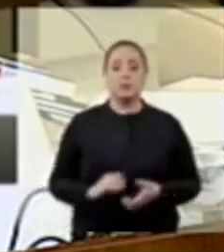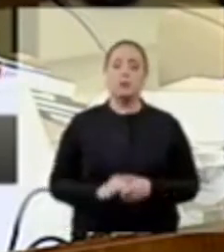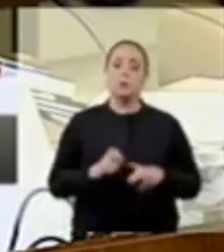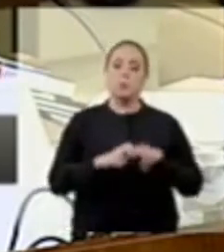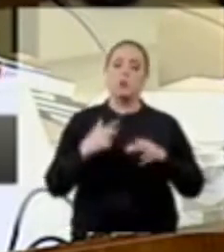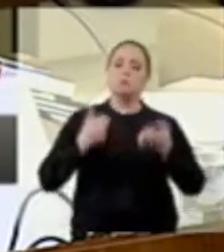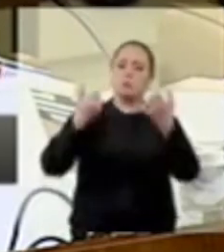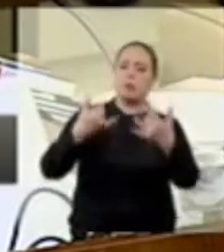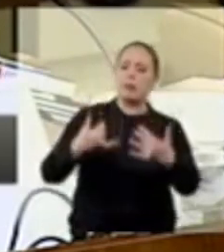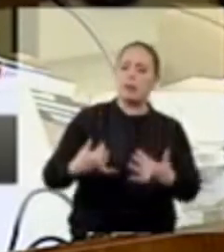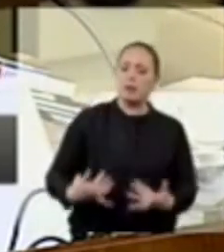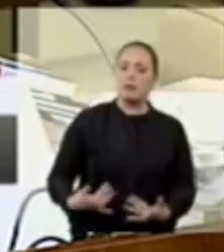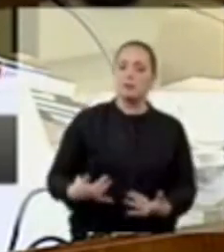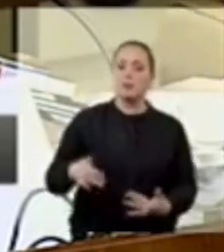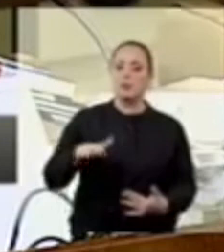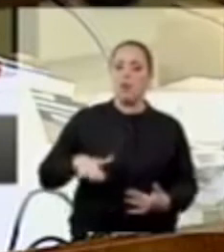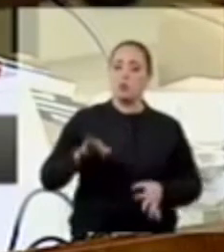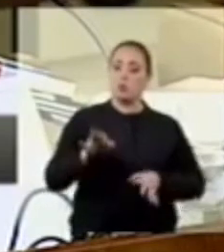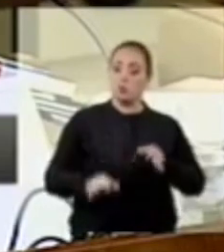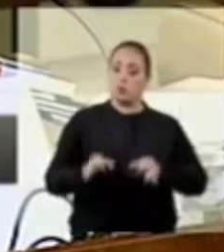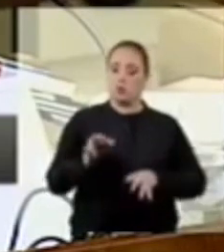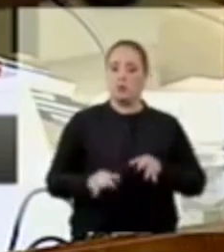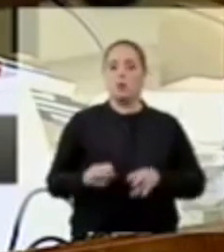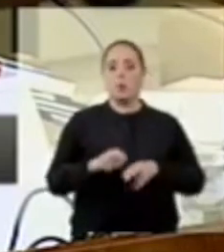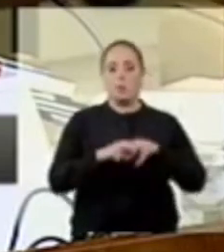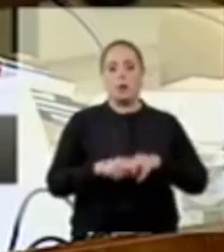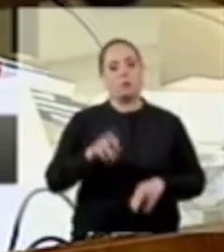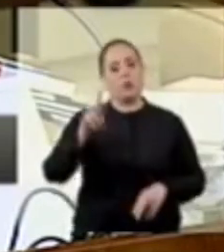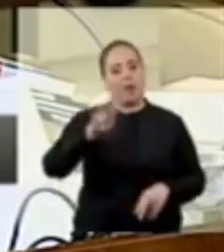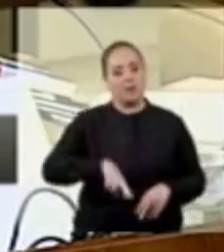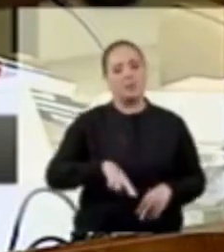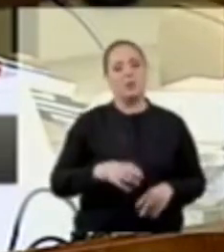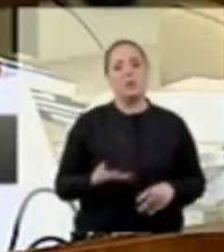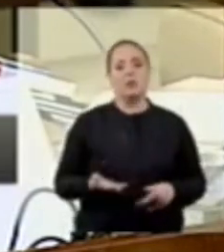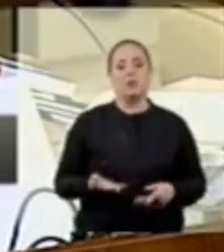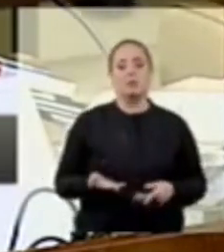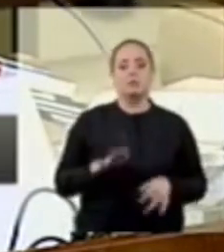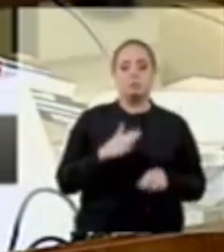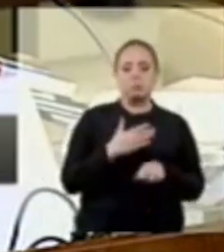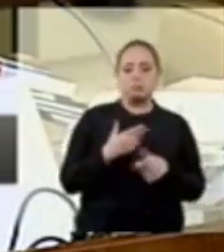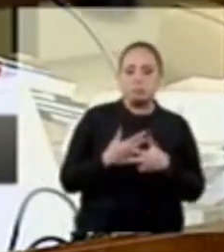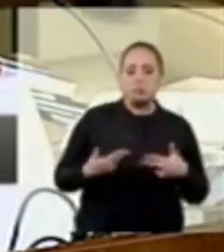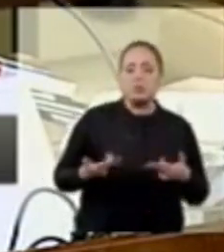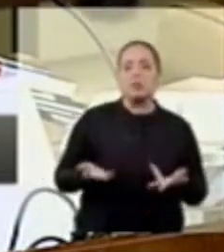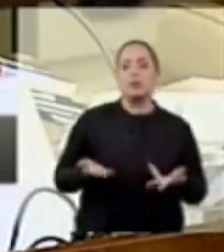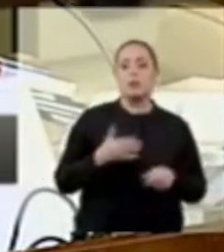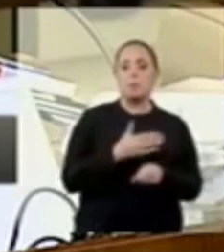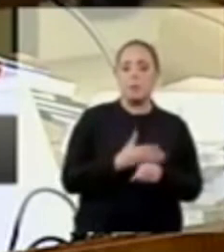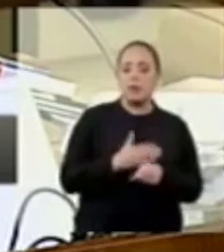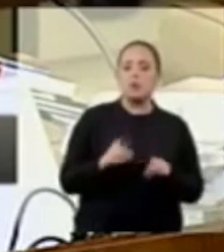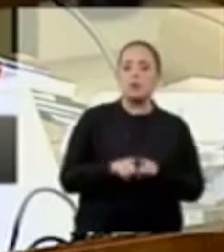razões jurídicas por essas razões empíricas e por essas razões